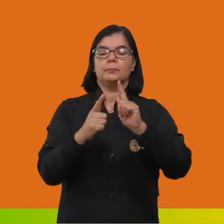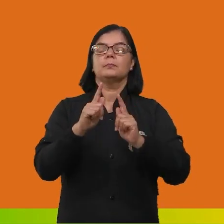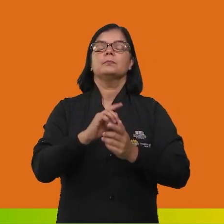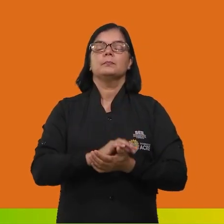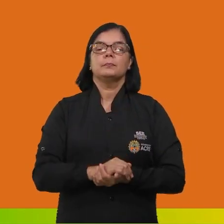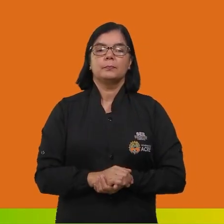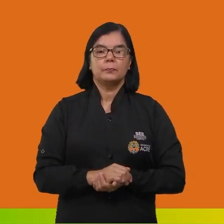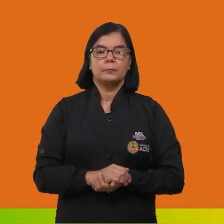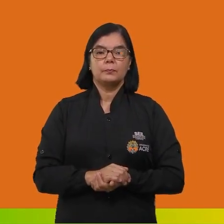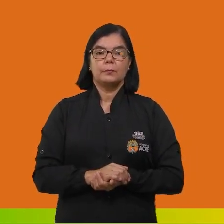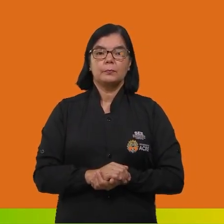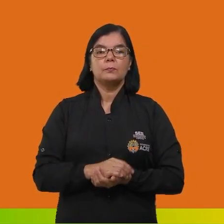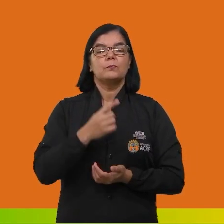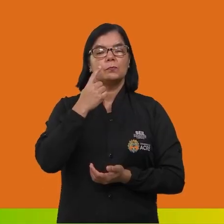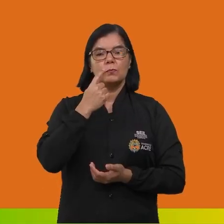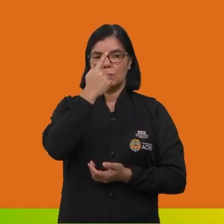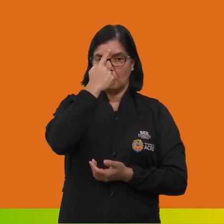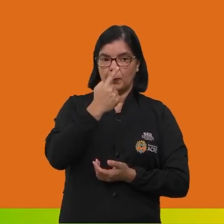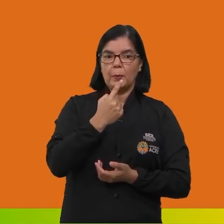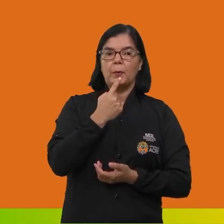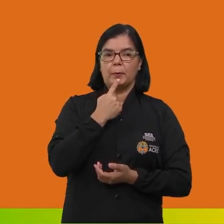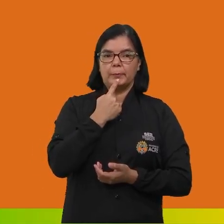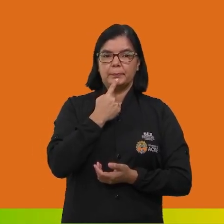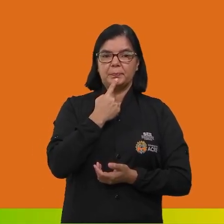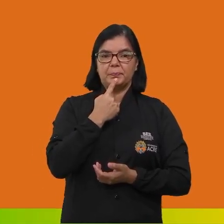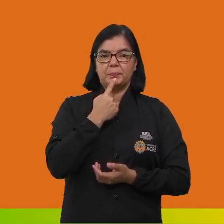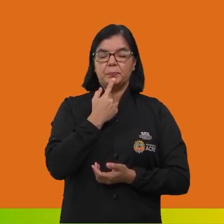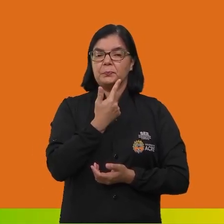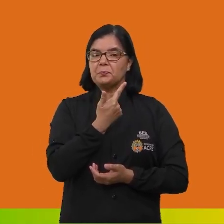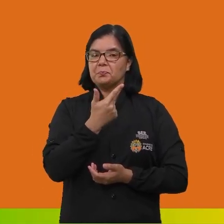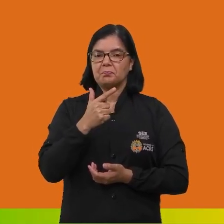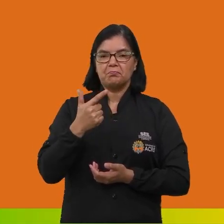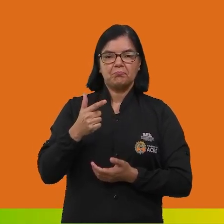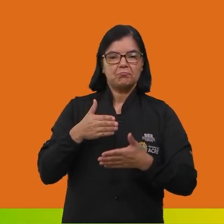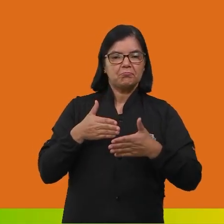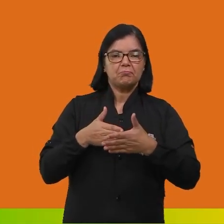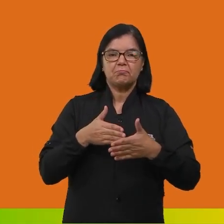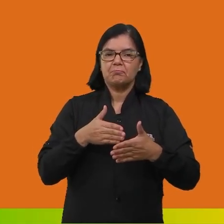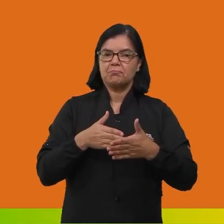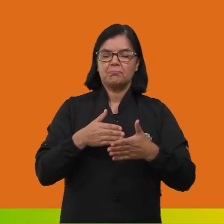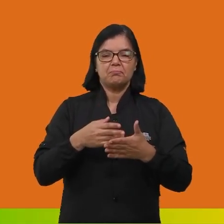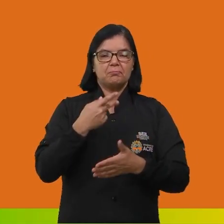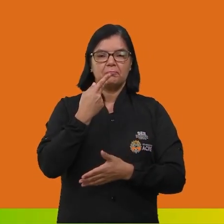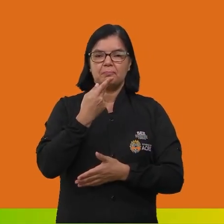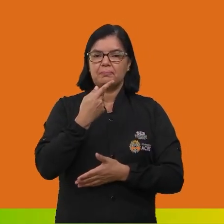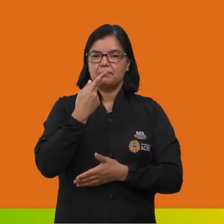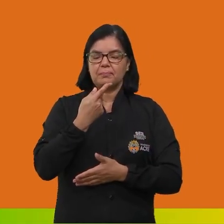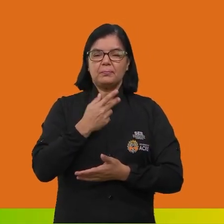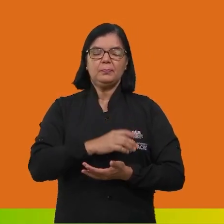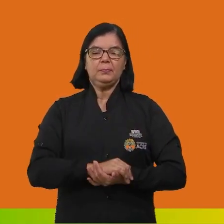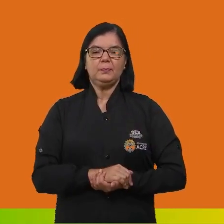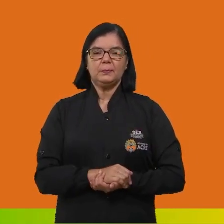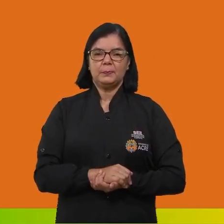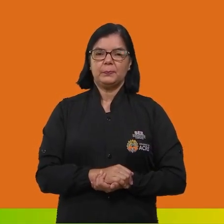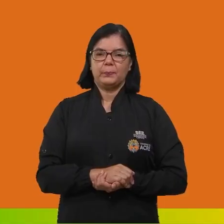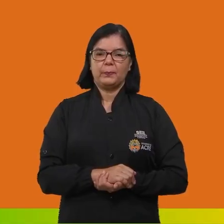realiza por meio de gestos e figuras, sem a intervenção da linguagem